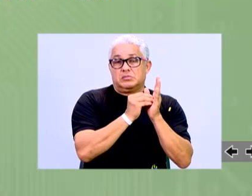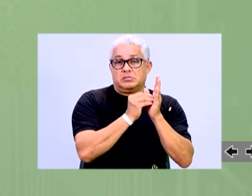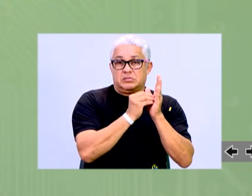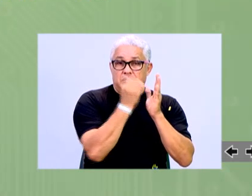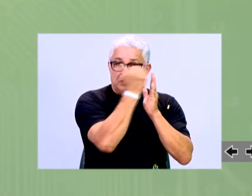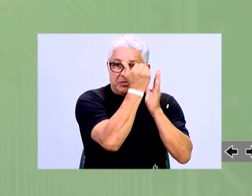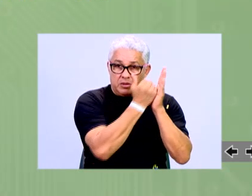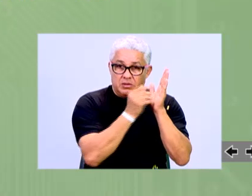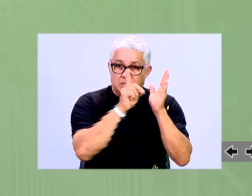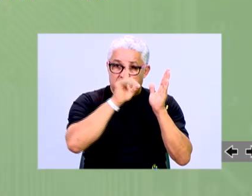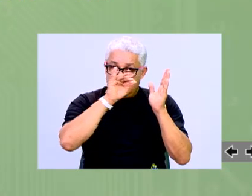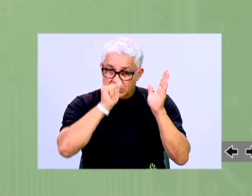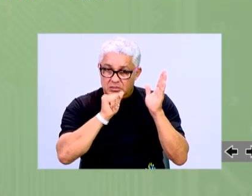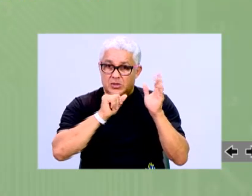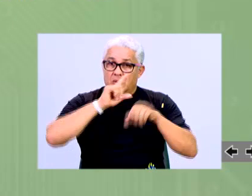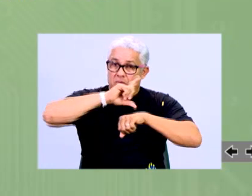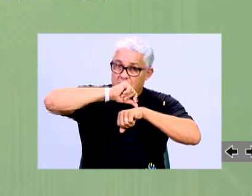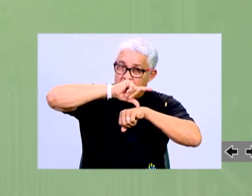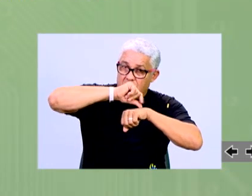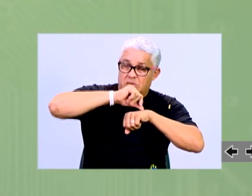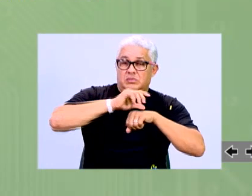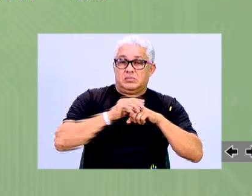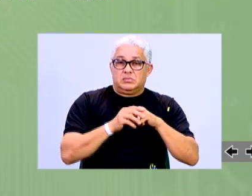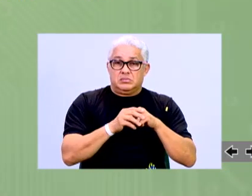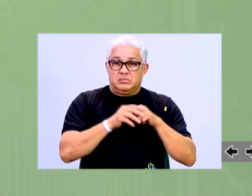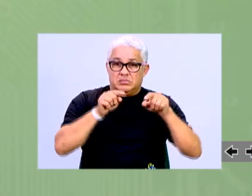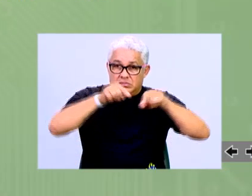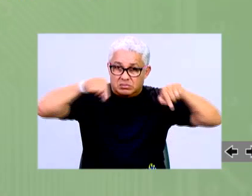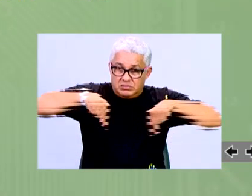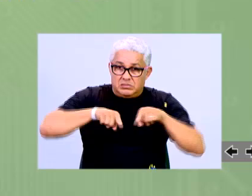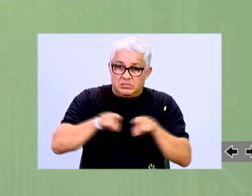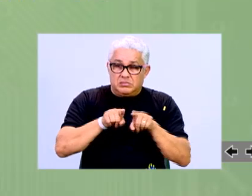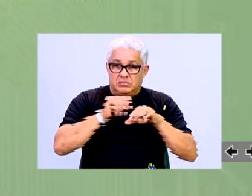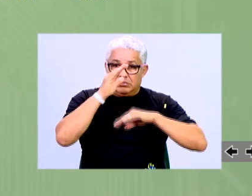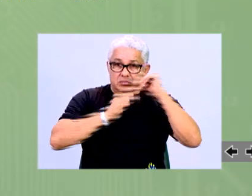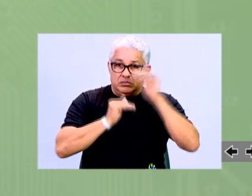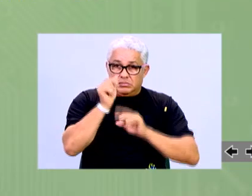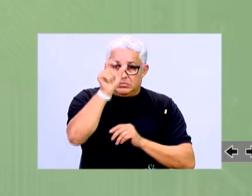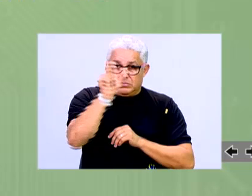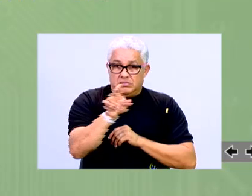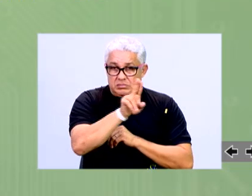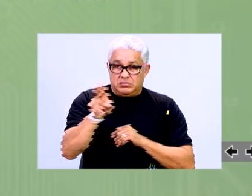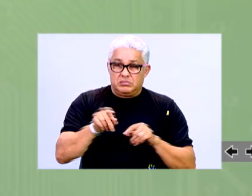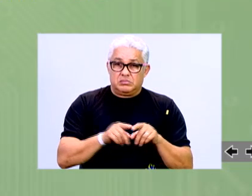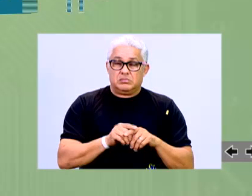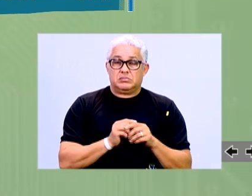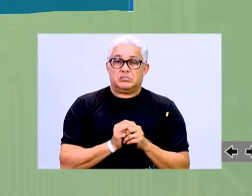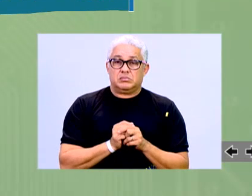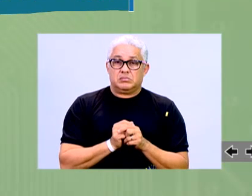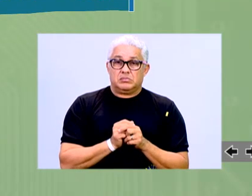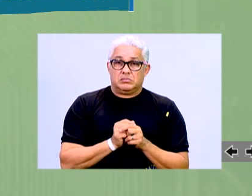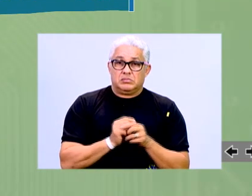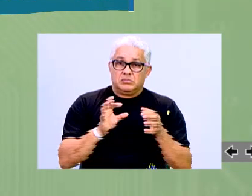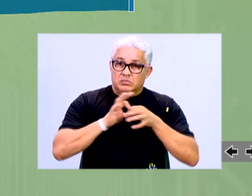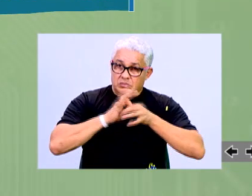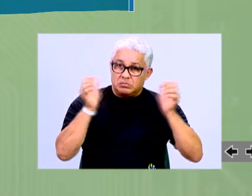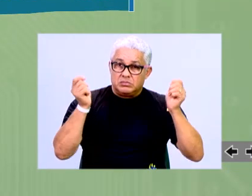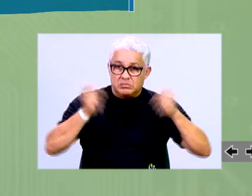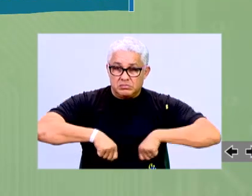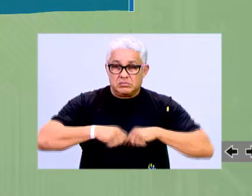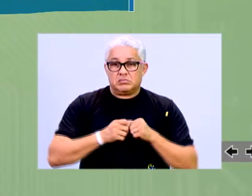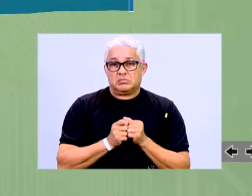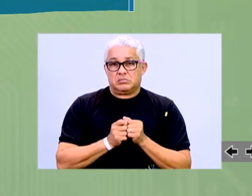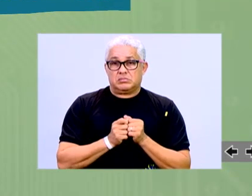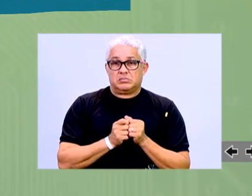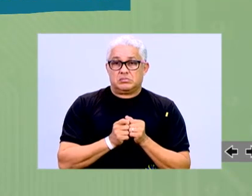reservando a data, o horário da sala e do profissional de acordo com as disponibilidades